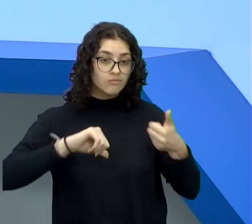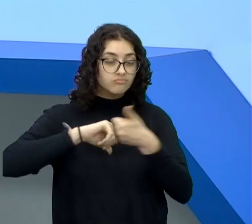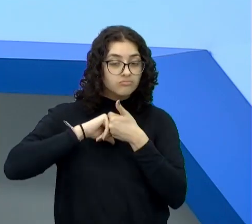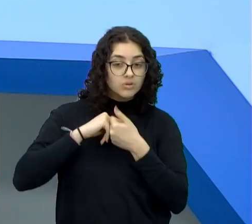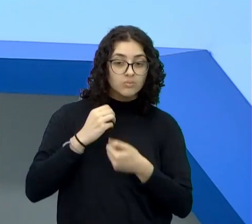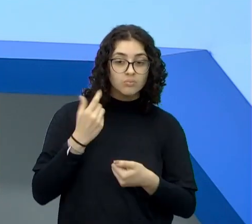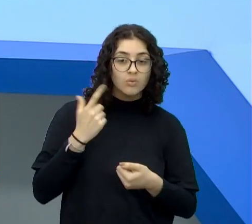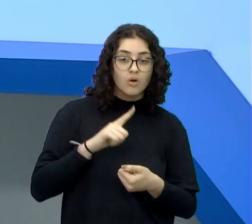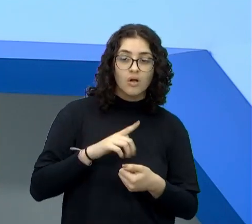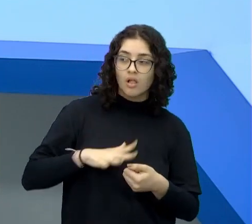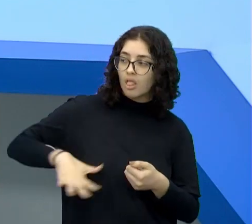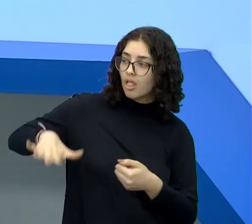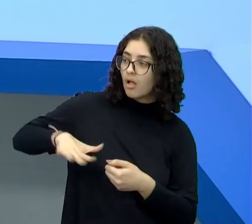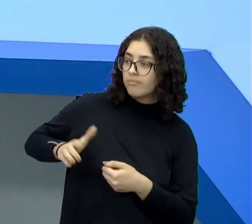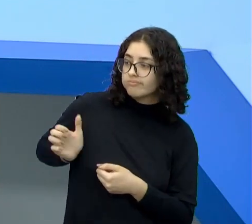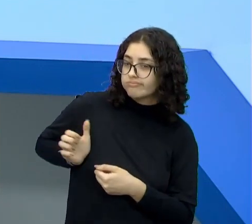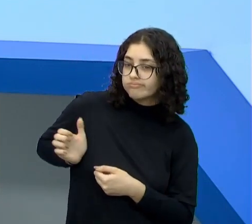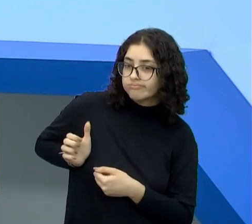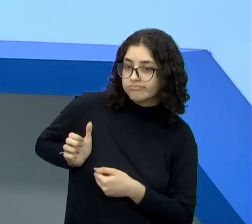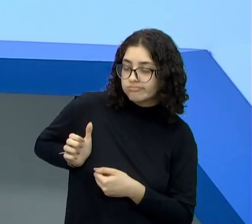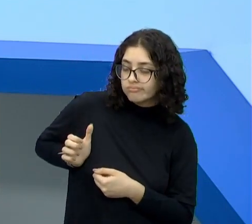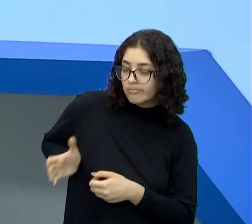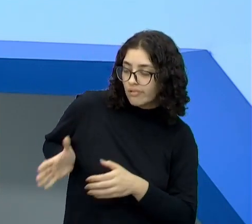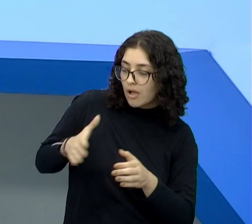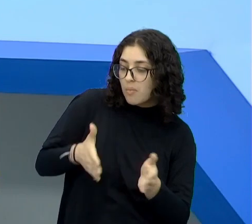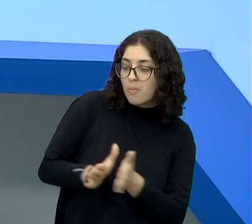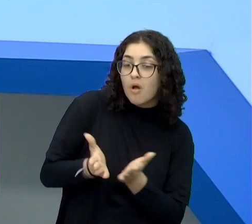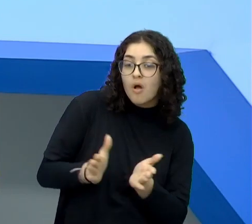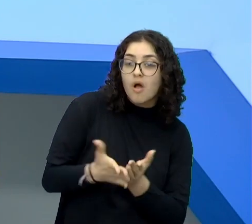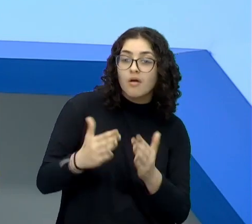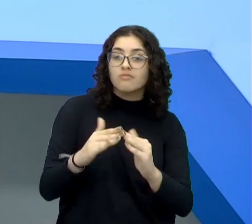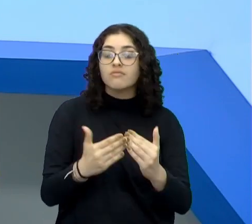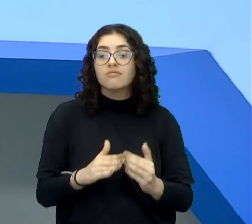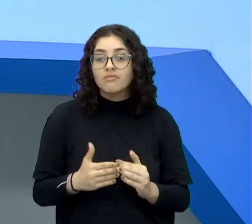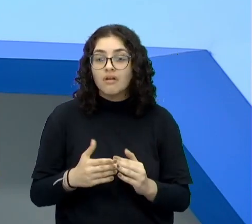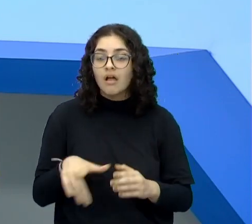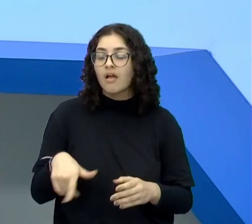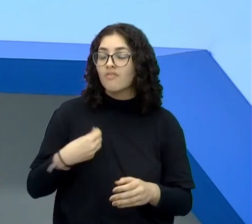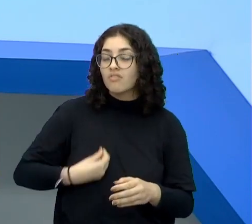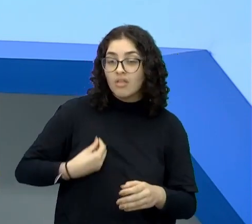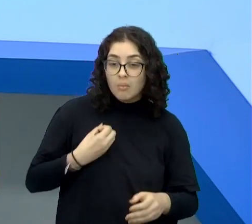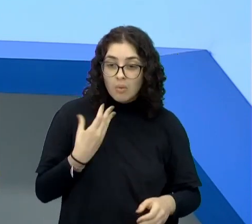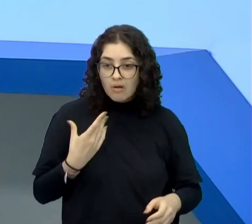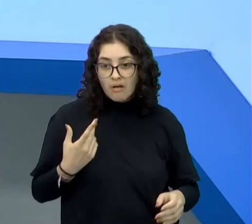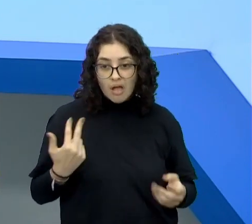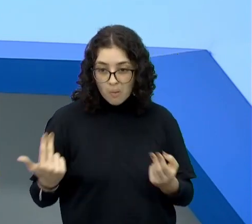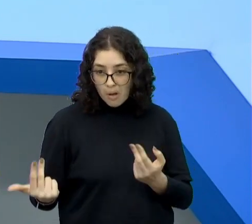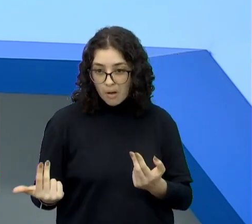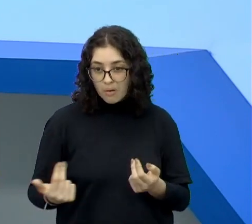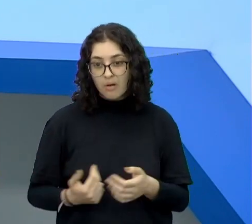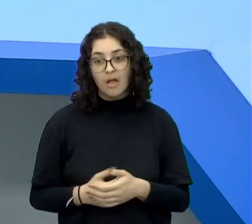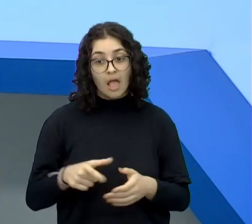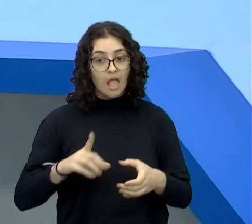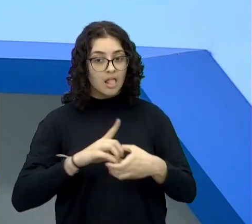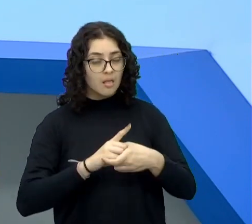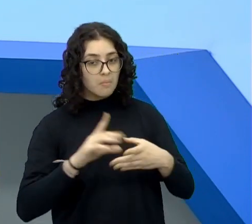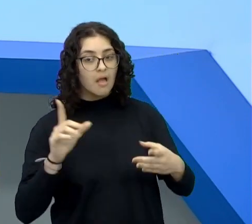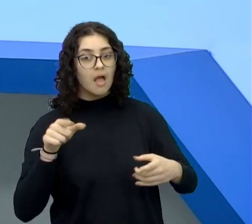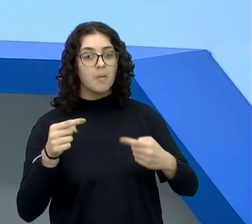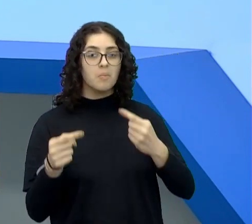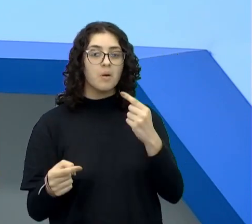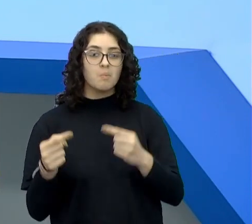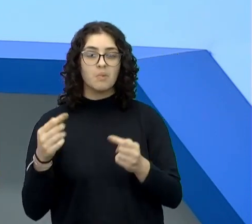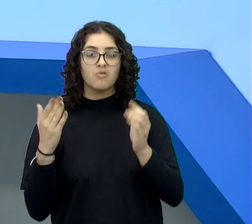qualidade que nas regiões mais nobres? Educação, saúde, lazer, tudo isso faz parte da democracia, pessoal. A política ela